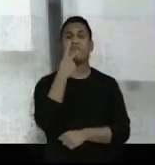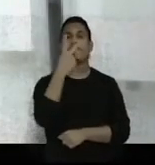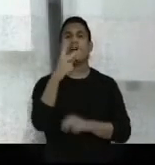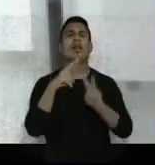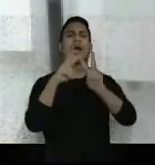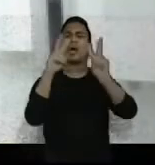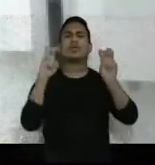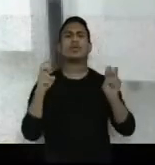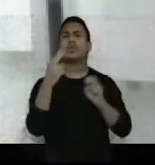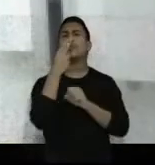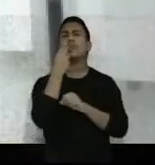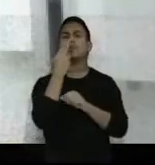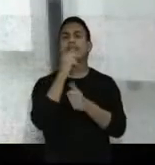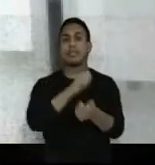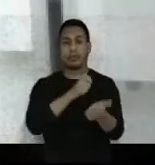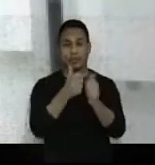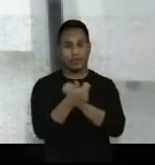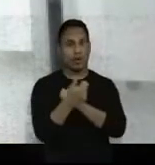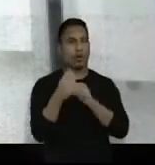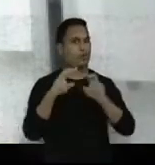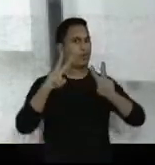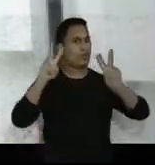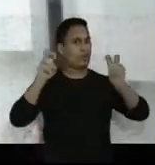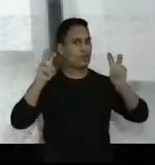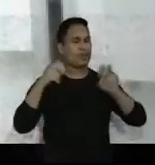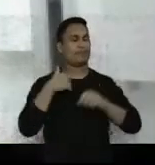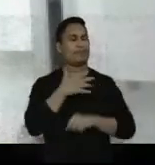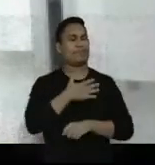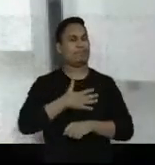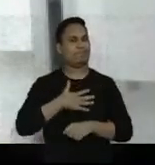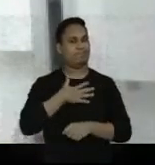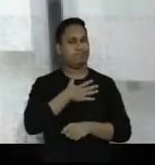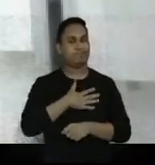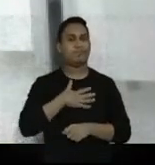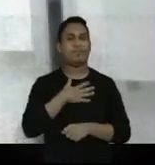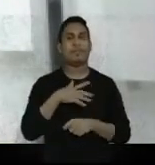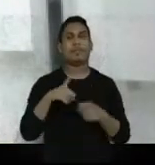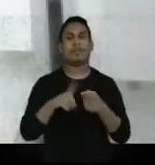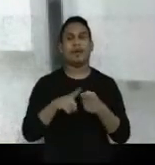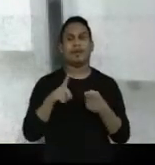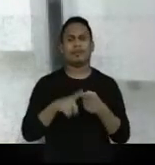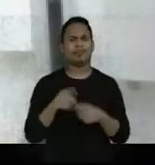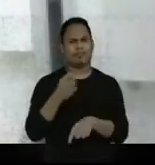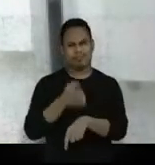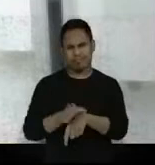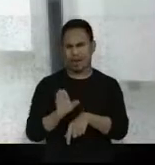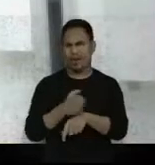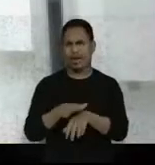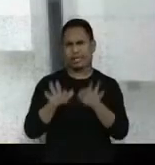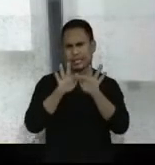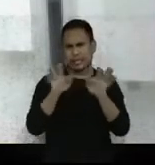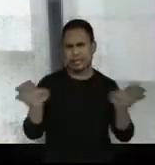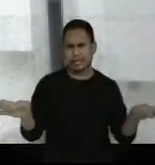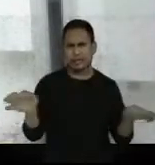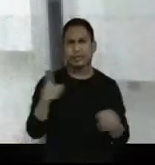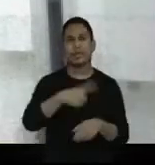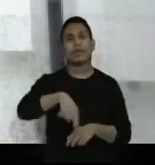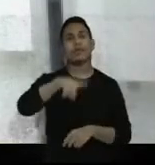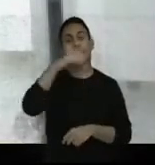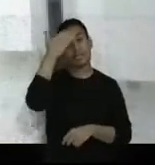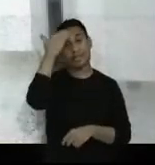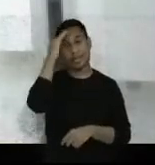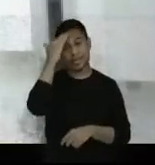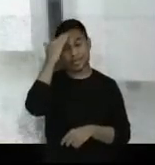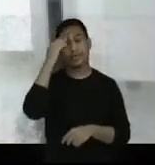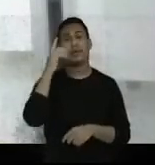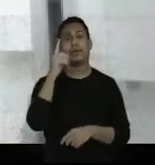gosto muito, né, e trouxe de uma forma bem prática, né, para que todos vocês possam entender, para que quem não conhece do assunto possa